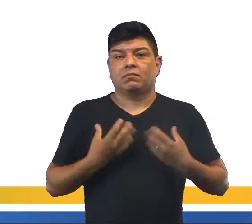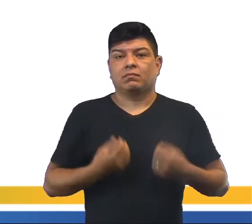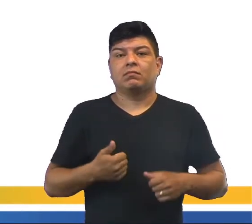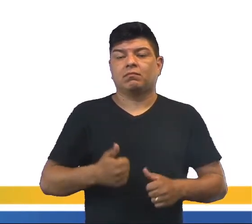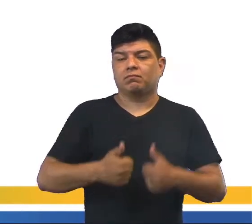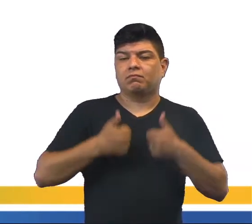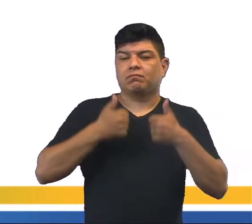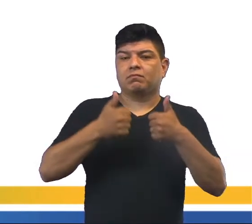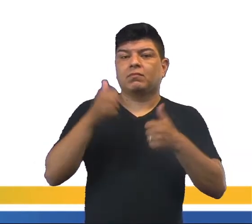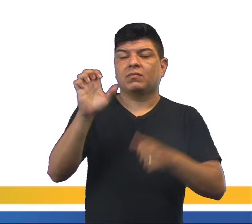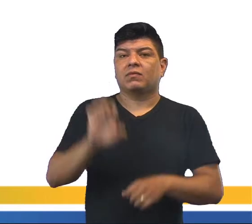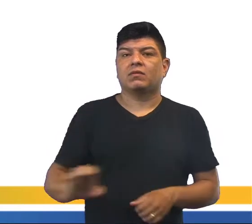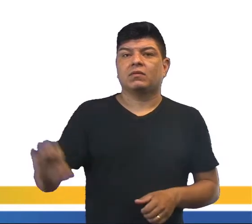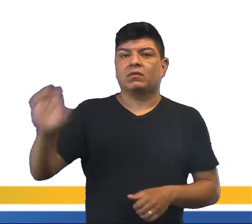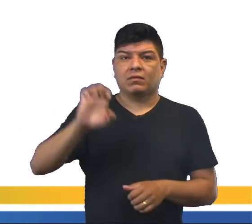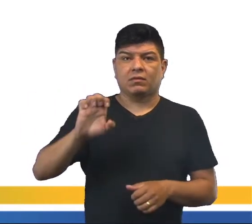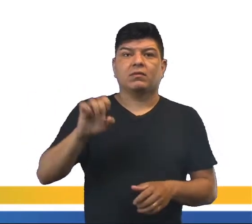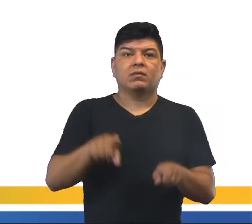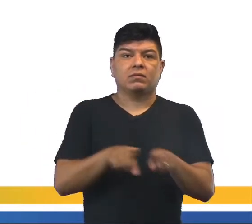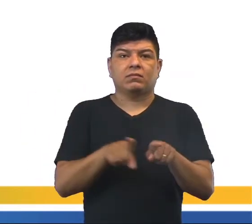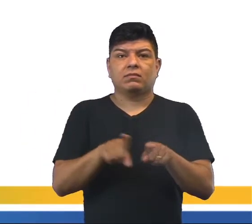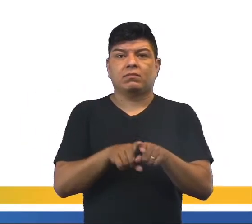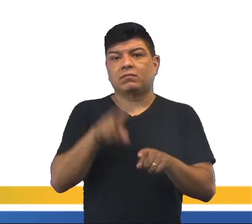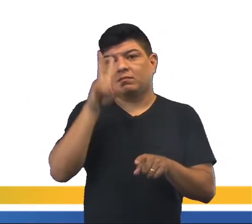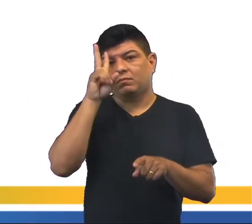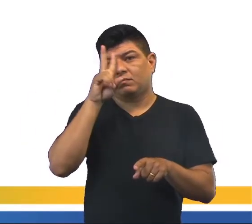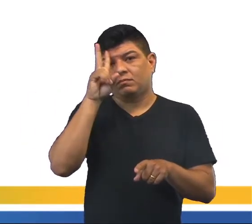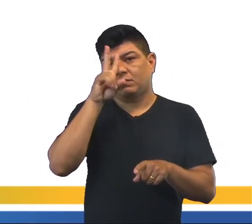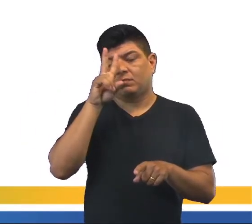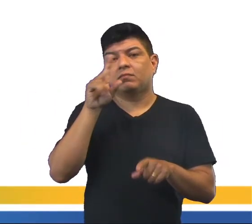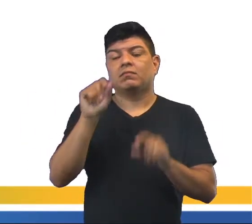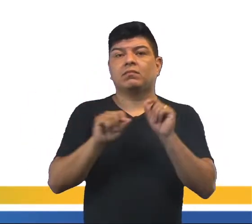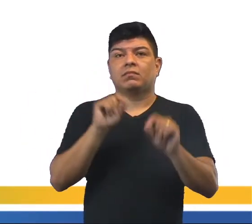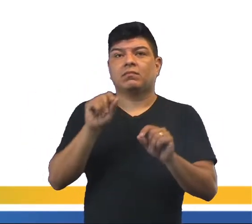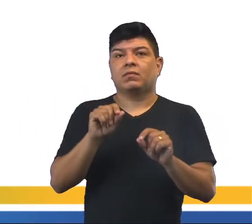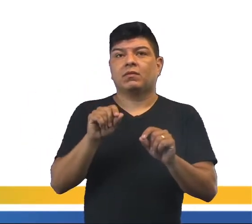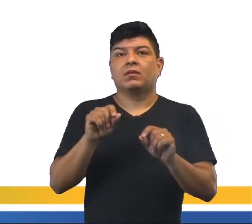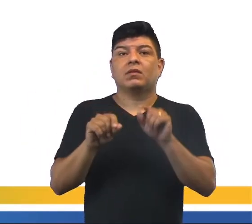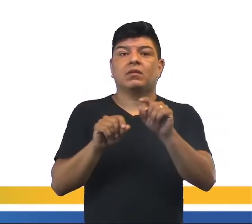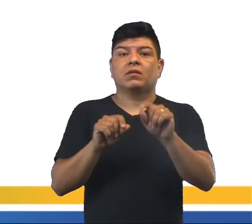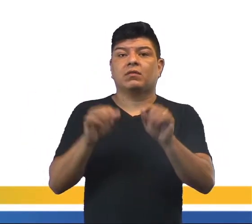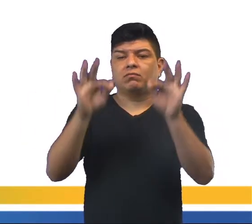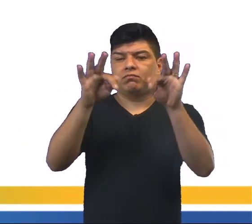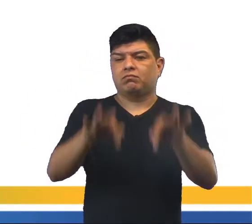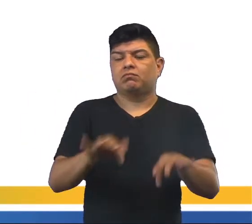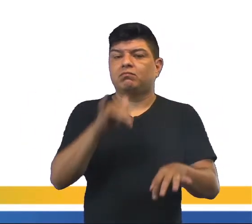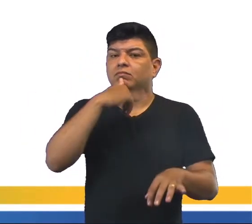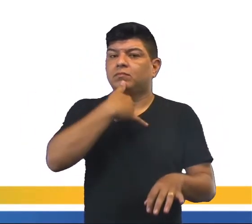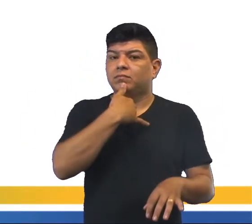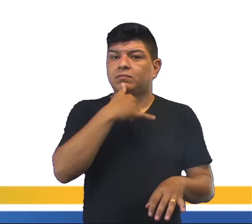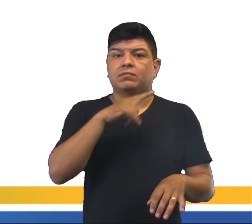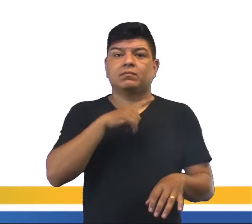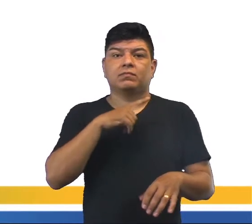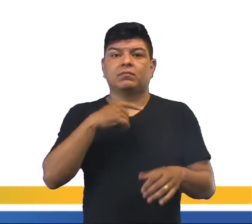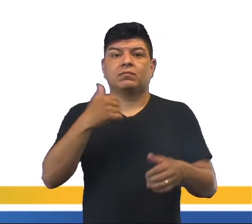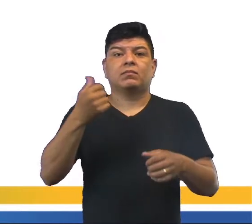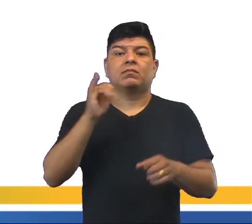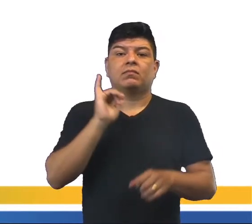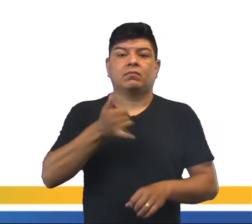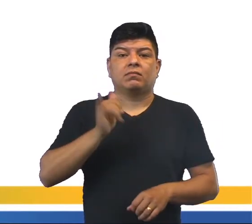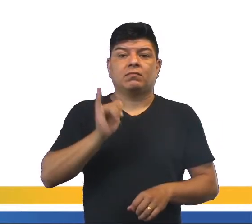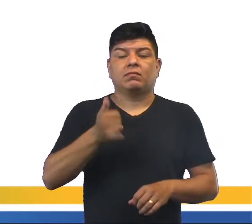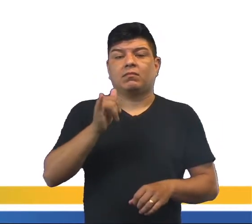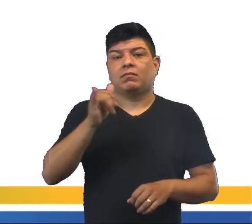europeu. Em uma obra clássica do escritor Lima Barreto, Triste Fim, de Policarpo Quaresma, é narrada a história